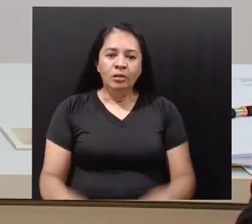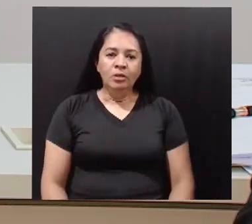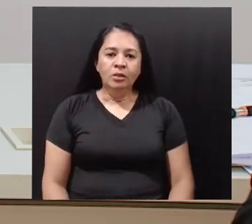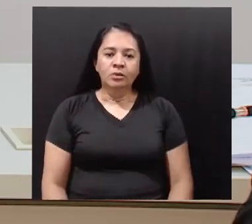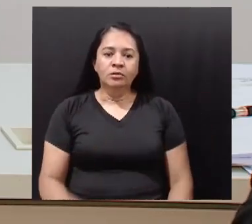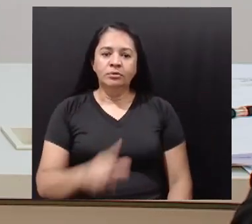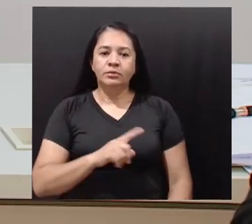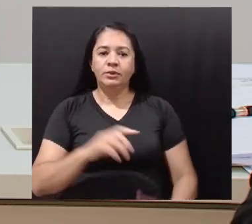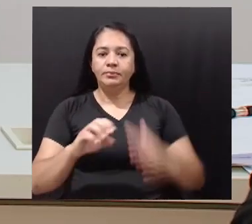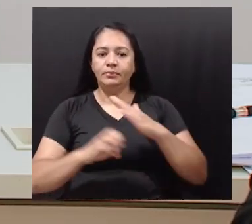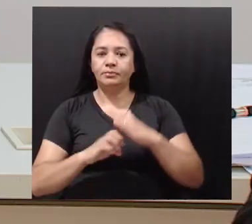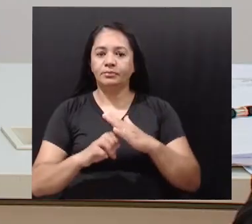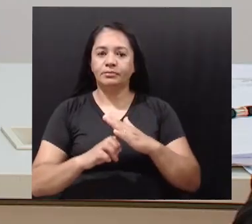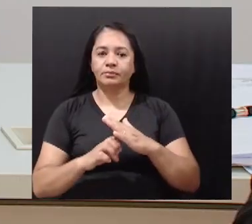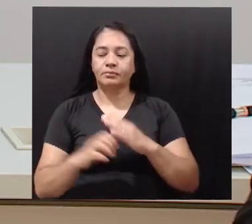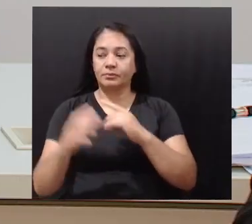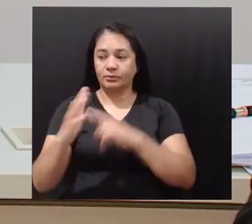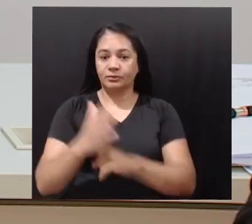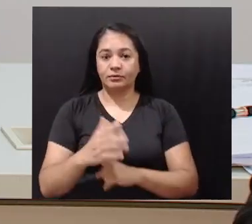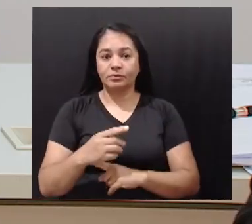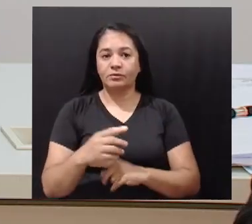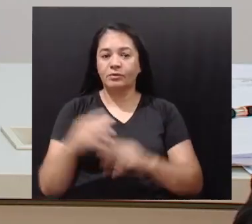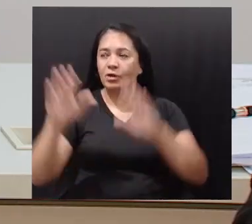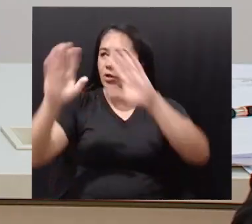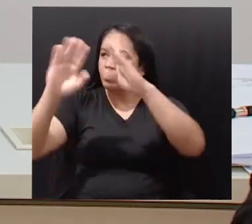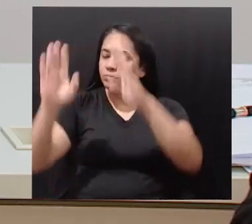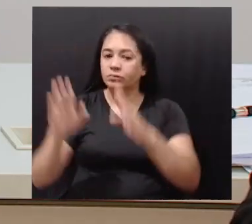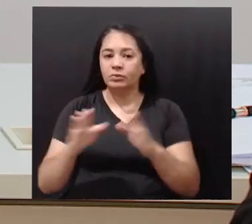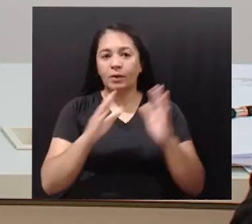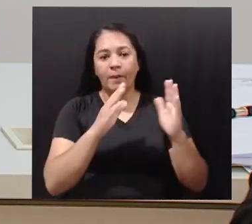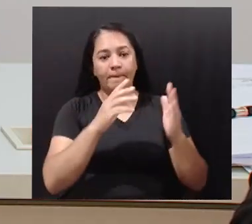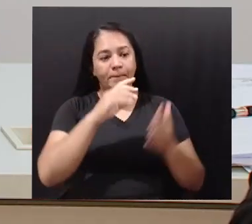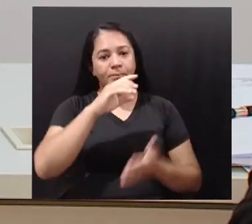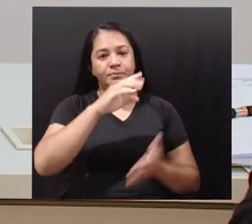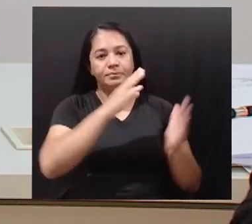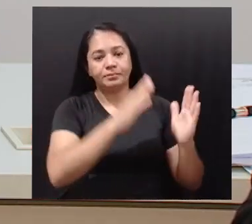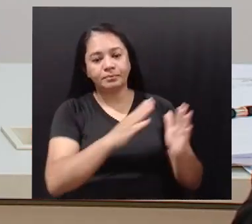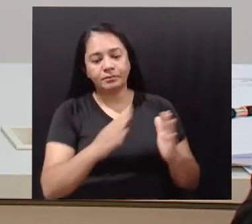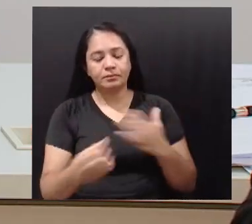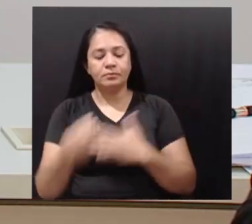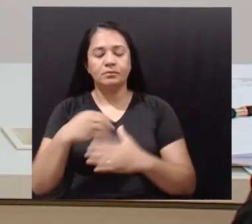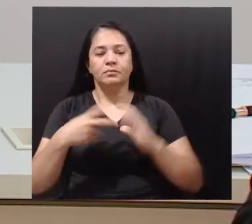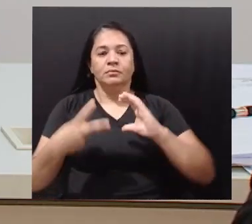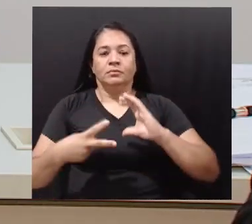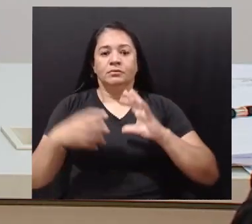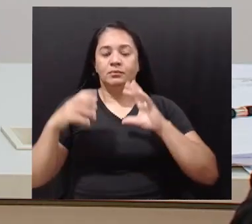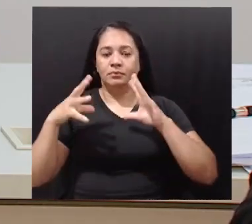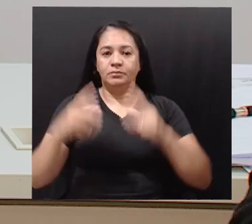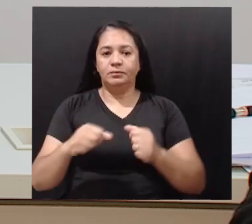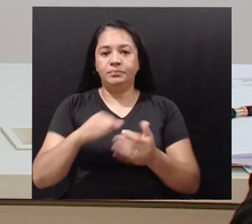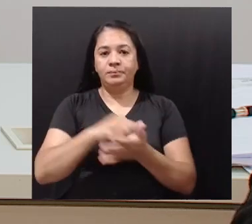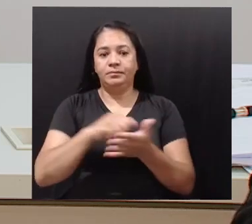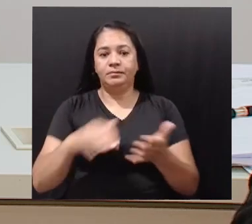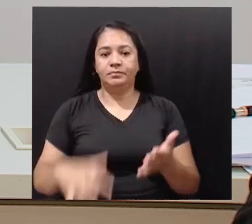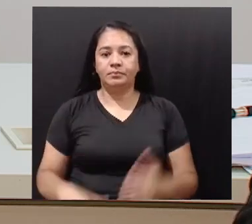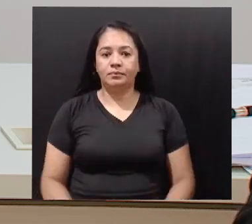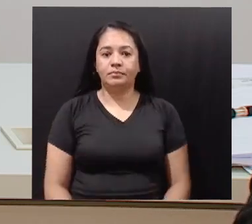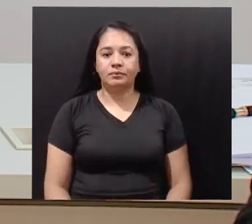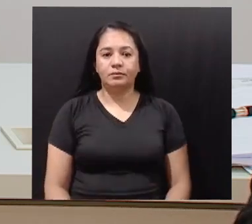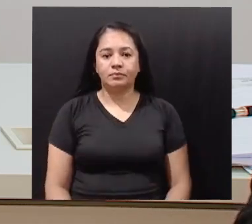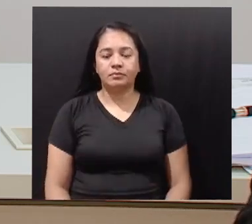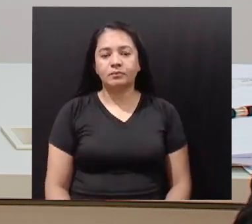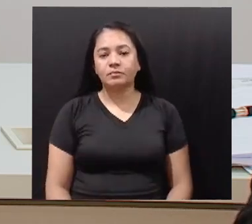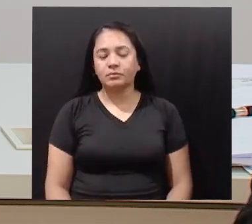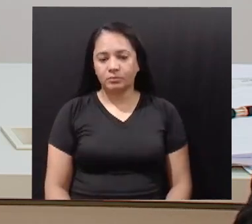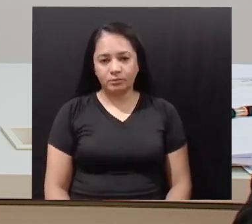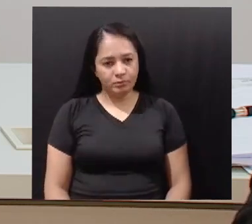que está nos auxiliando no mapeamento dos processos da casa. Então, todas as atividades, procedimentos e processos da casa, eles estão sendo